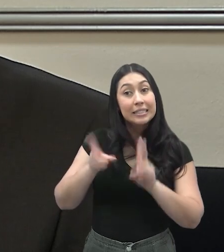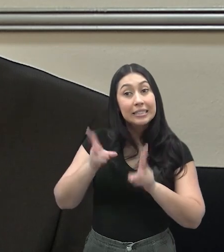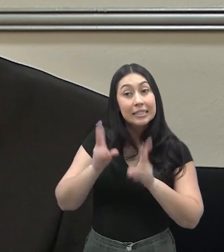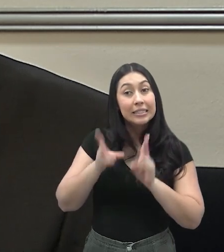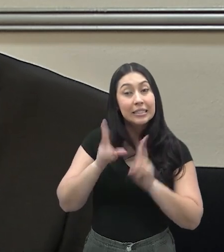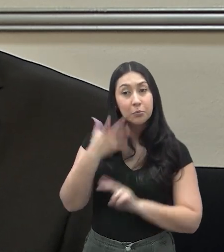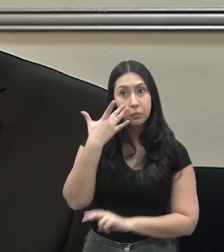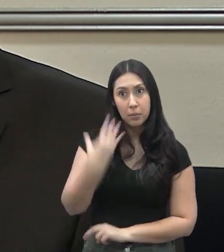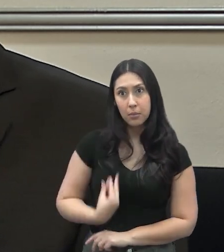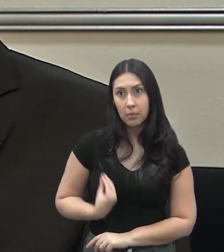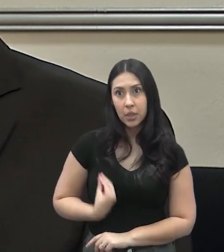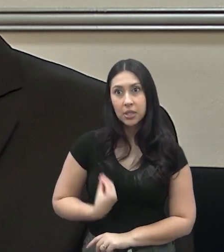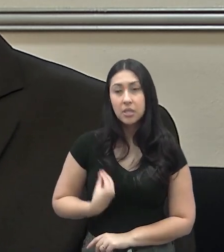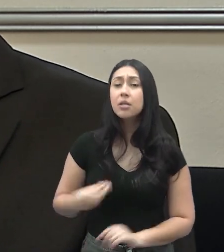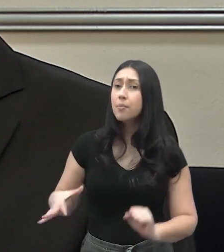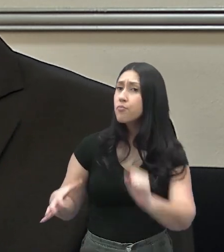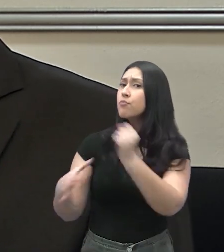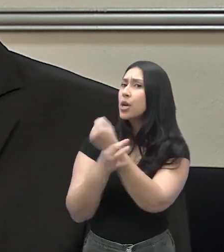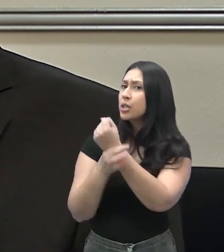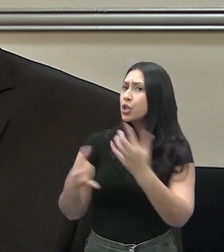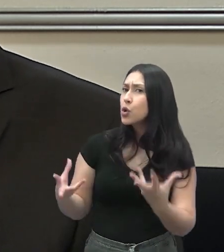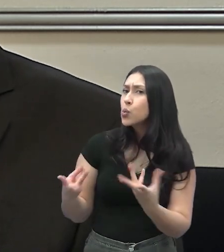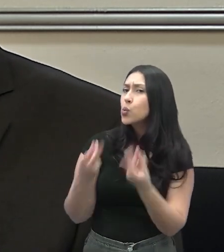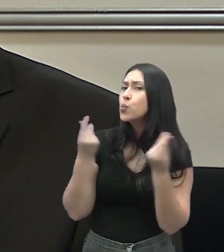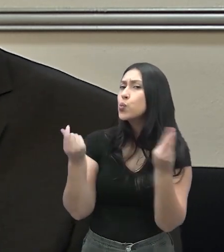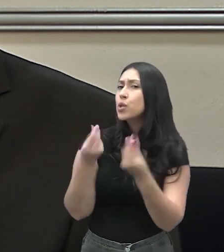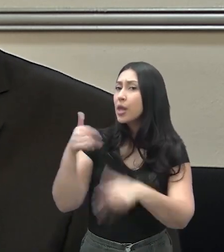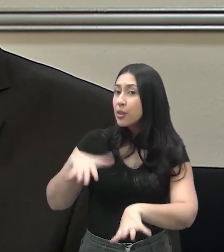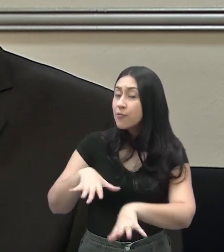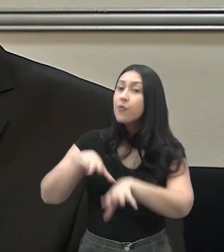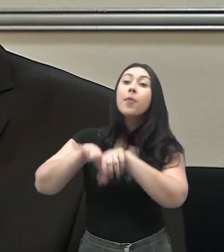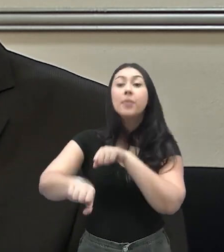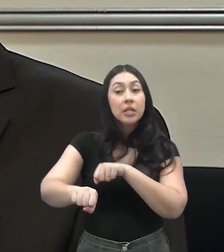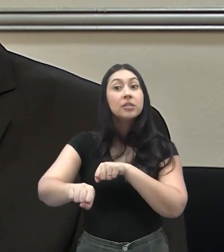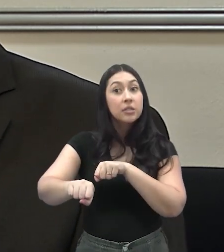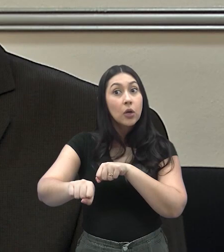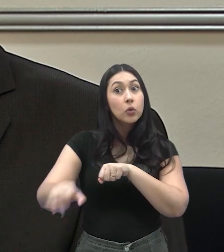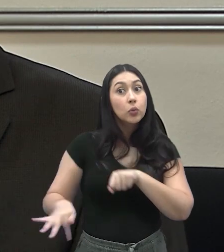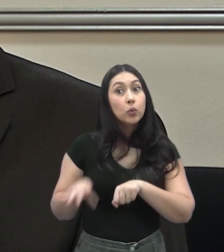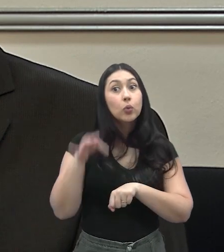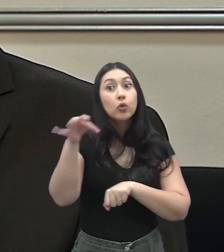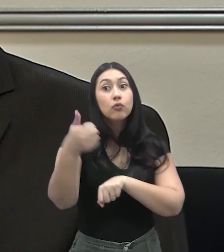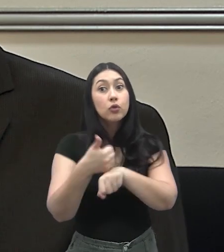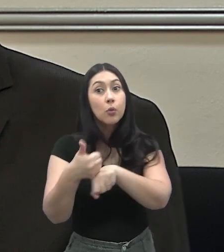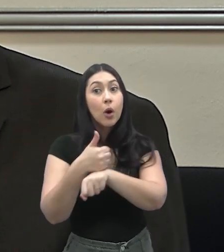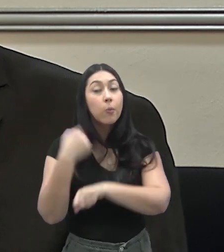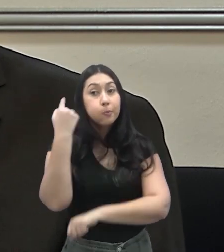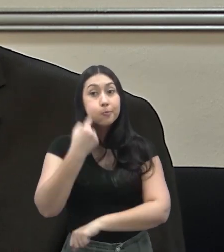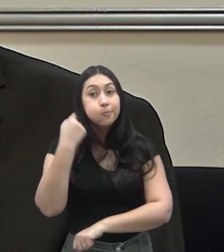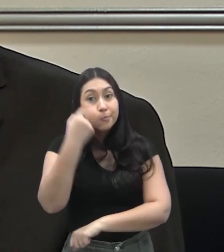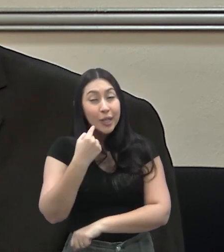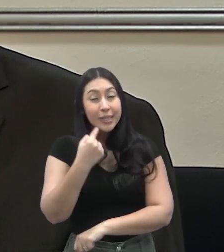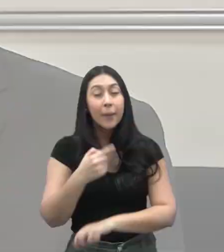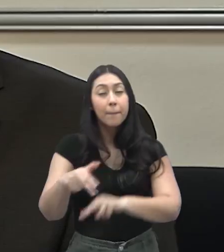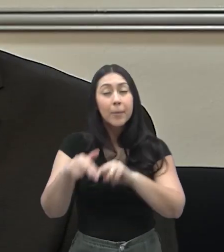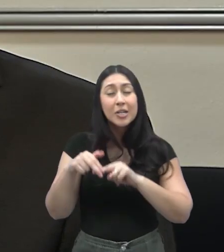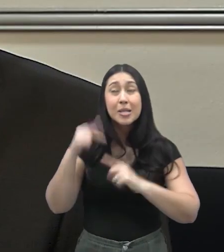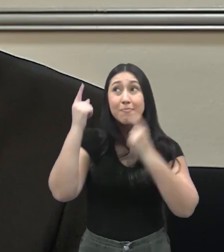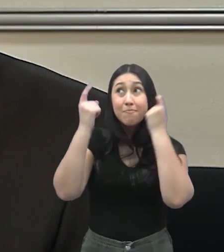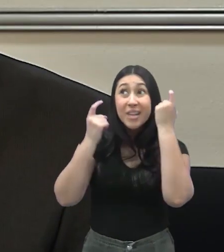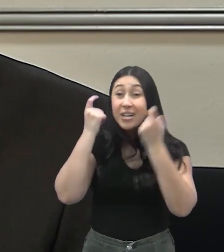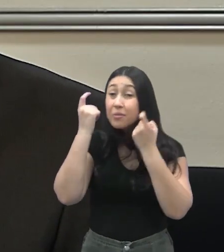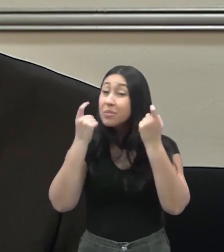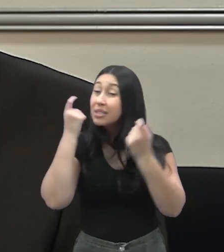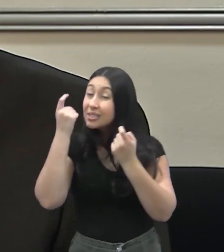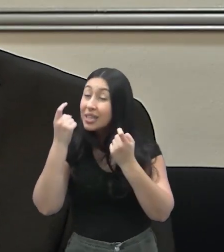Direito seja sempre no formato presencial, né, para garantir a qualidade da formação dos futuros profissionais de Direito. Existe